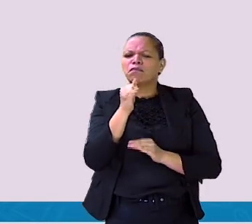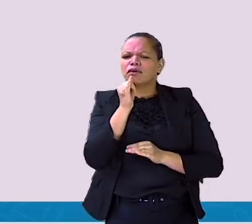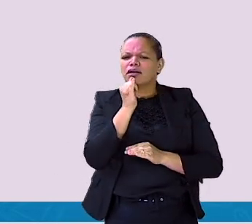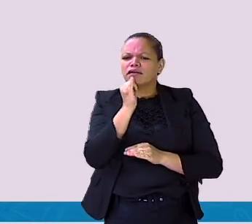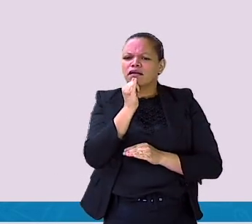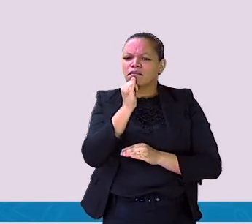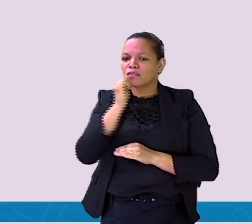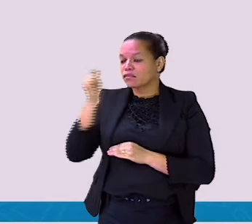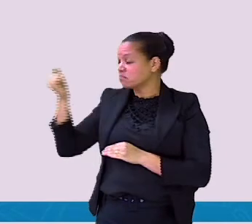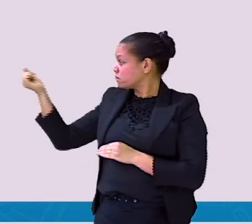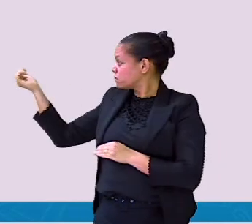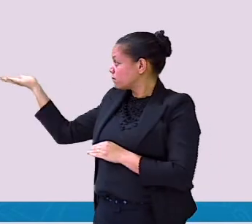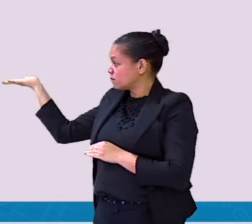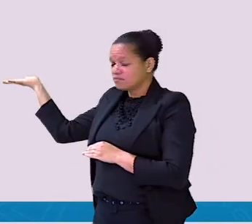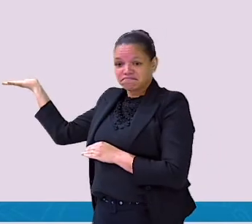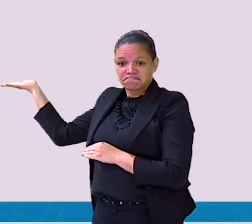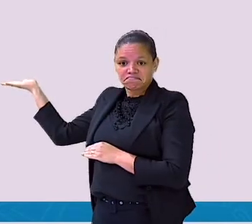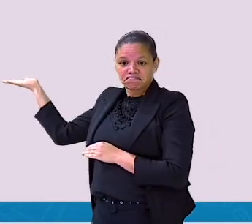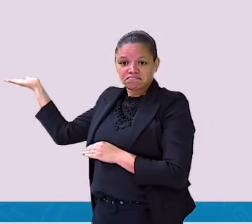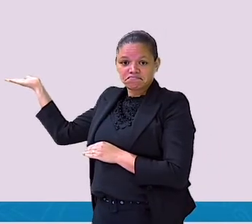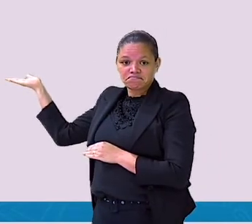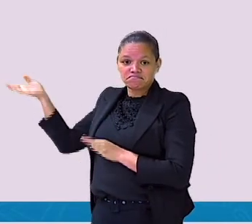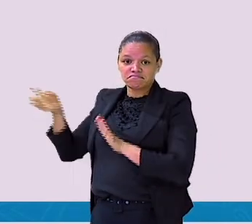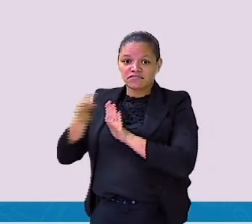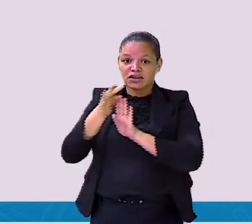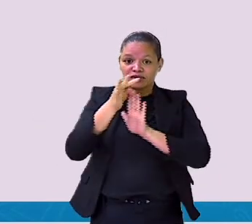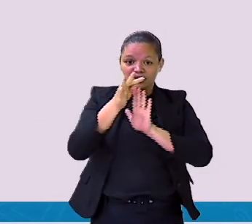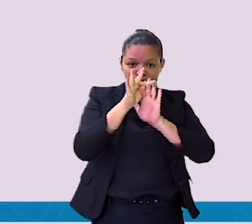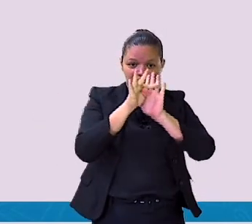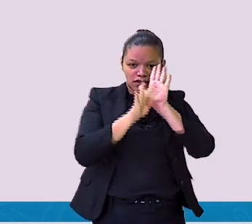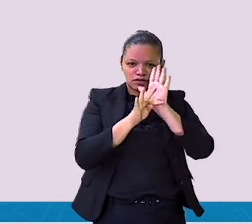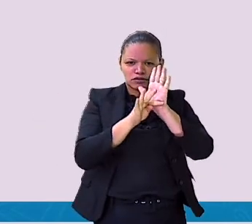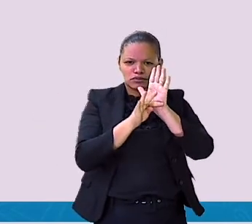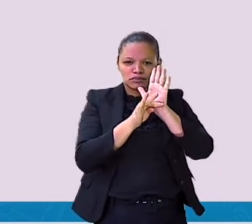o pavão falou. 2 pontos, olha aqui.